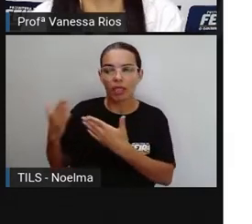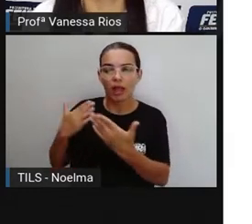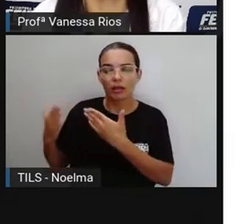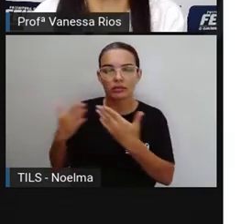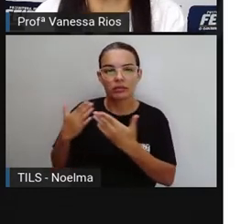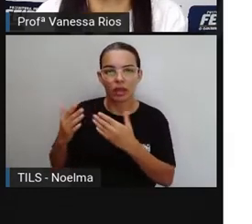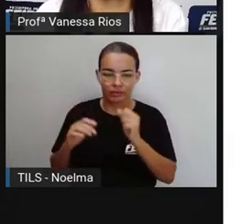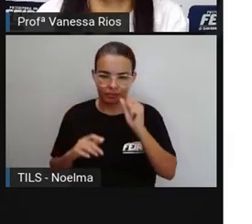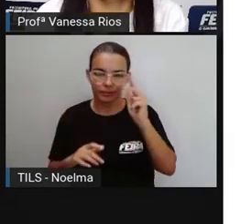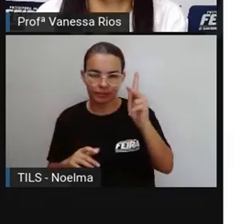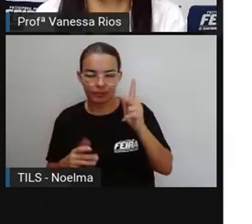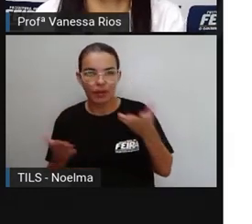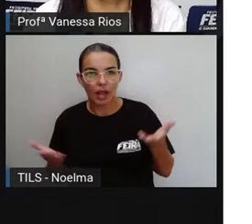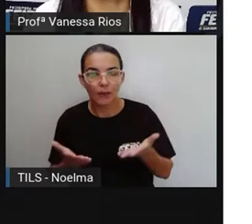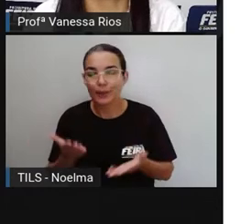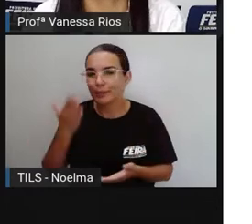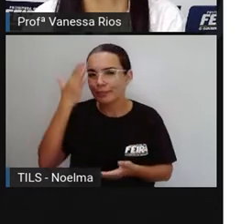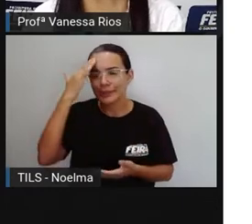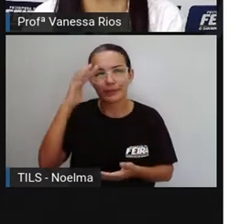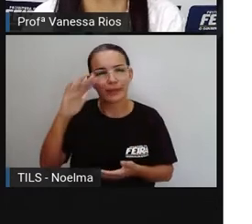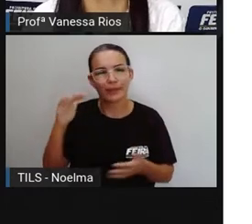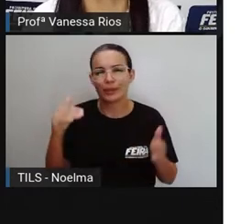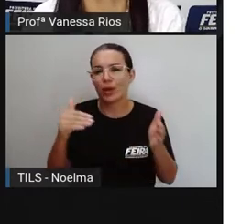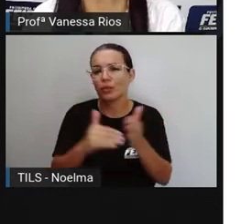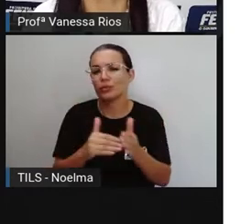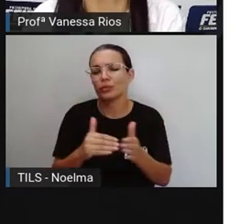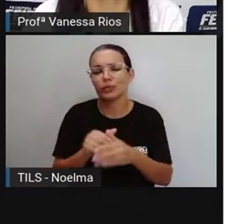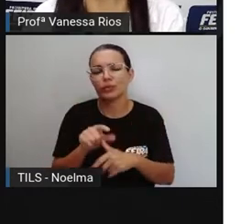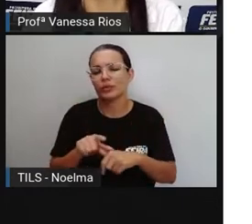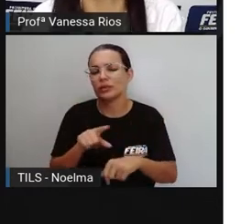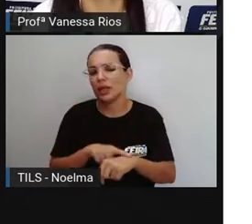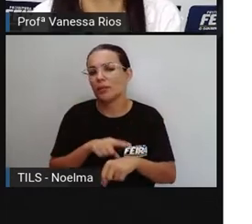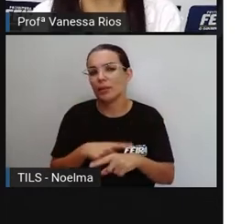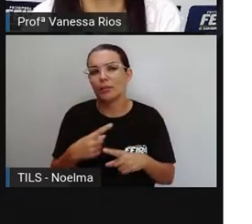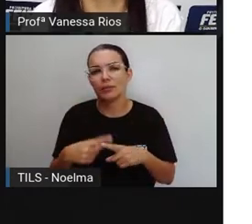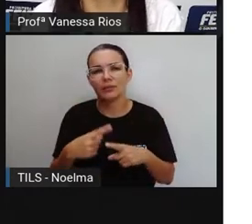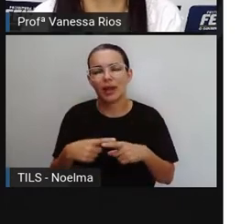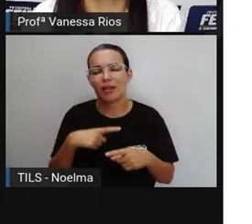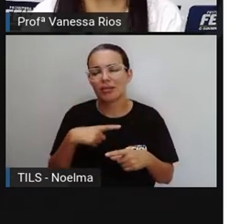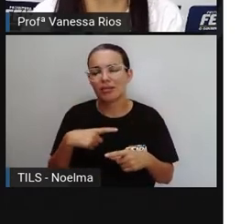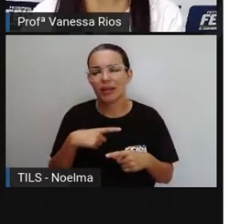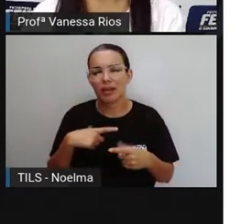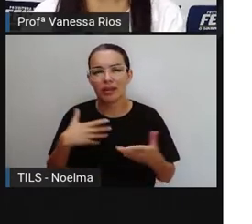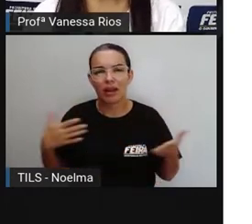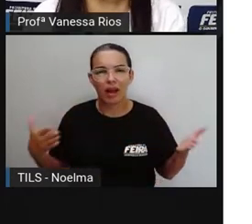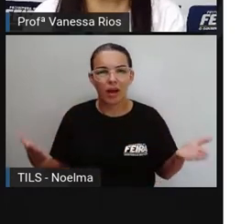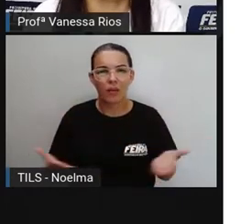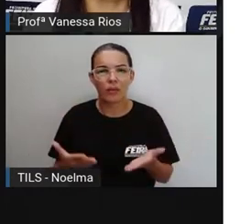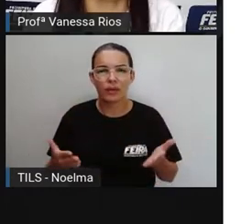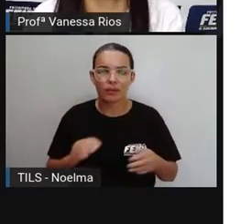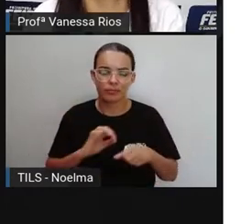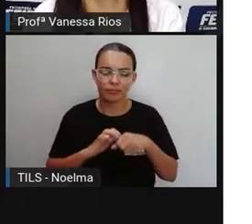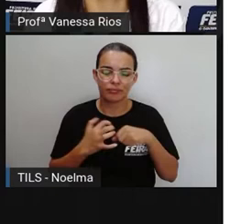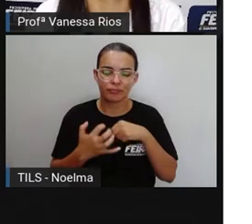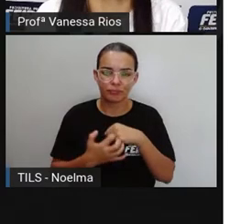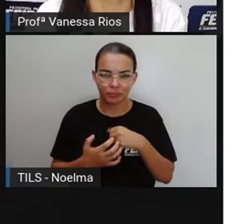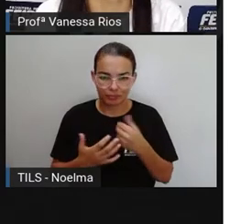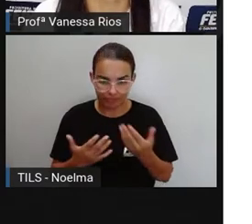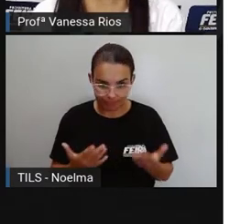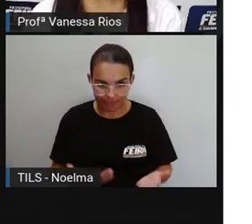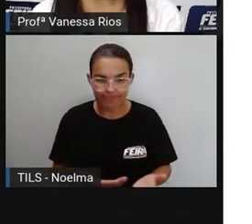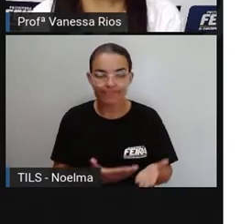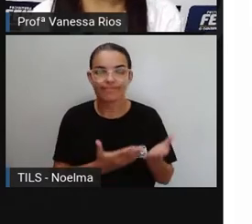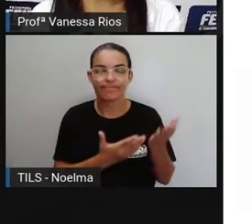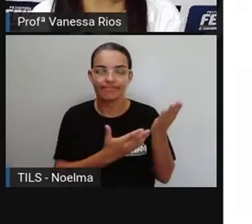sociedade, principalmente nos últimos tempos, e tem aí feito parte dos estudos de tantos pesquisadores quando se fala